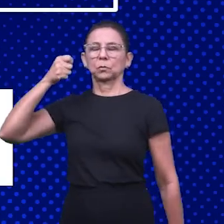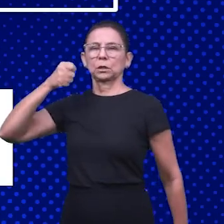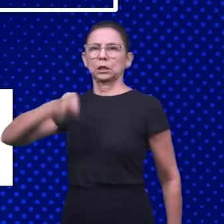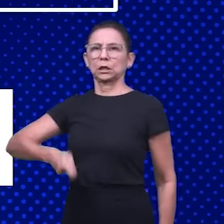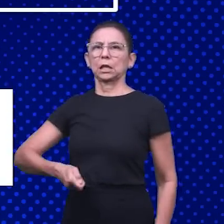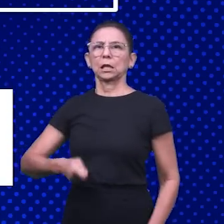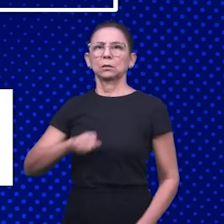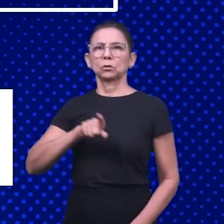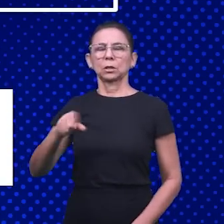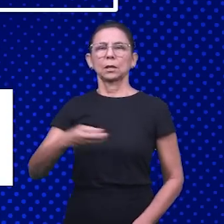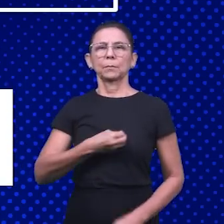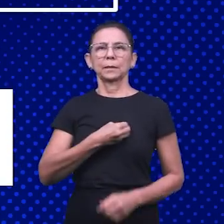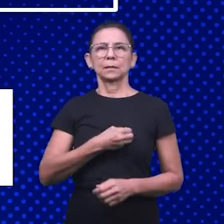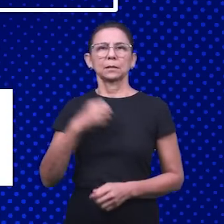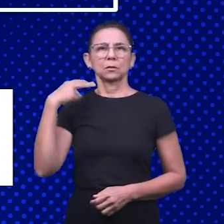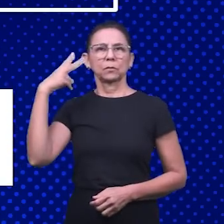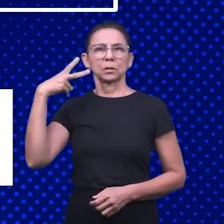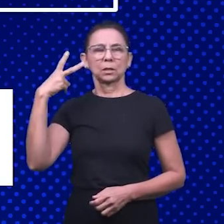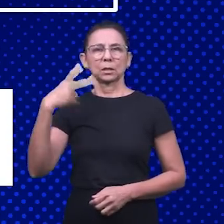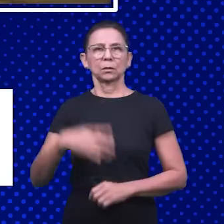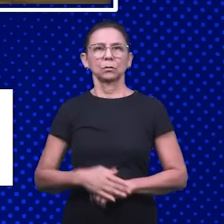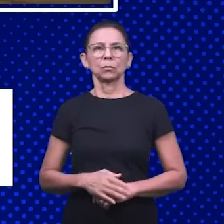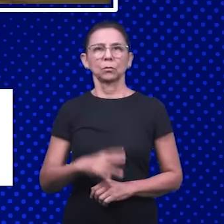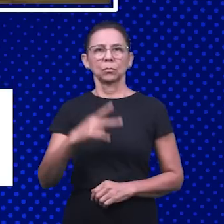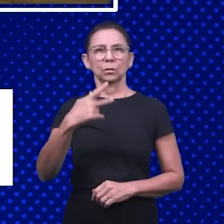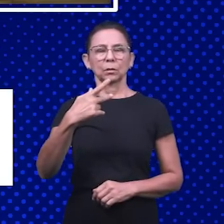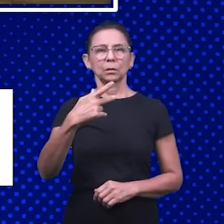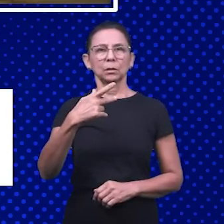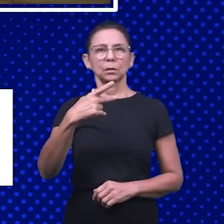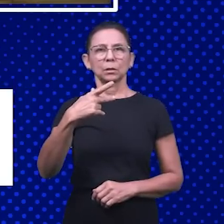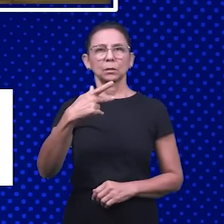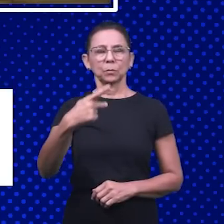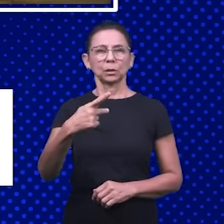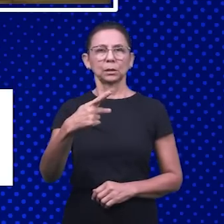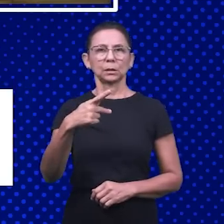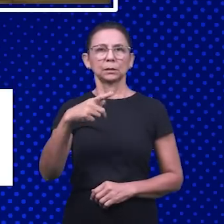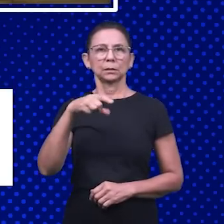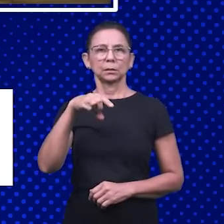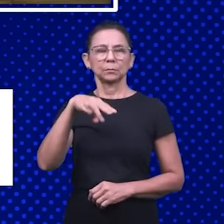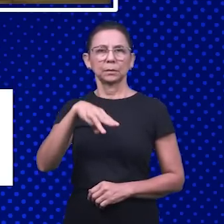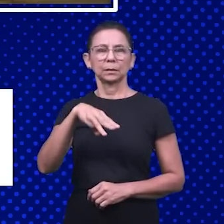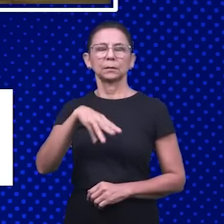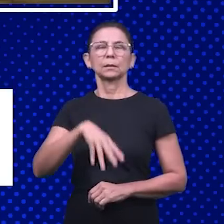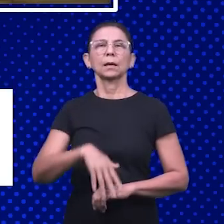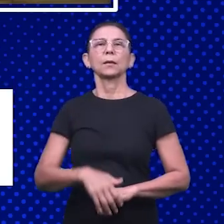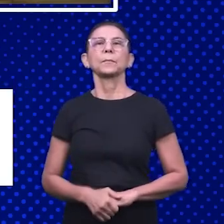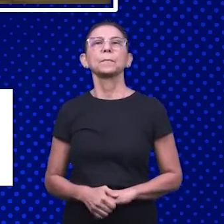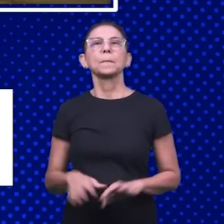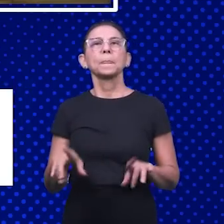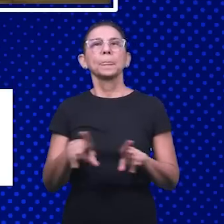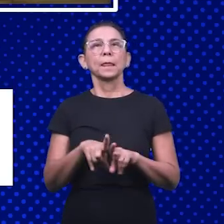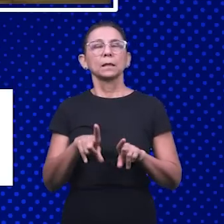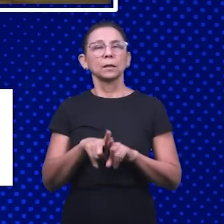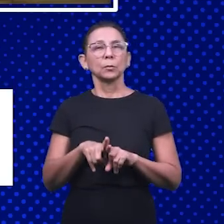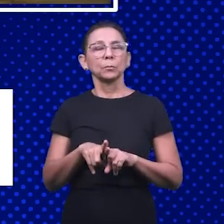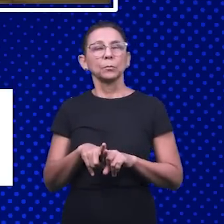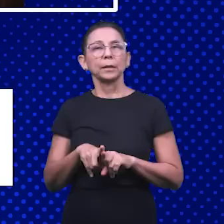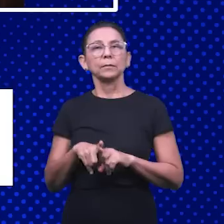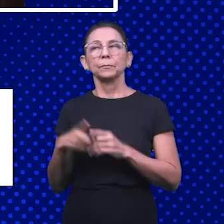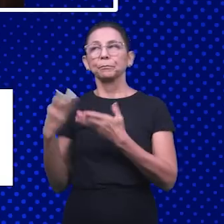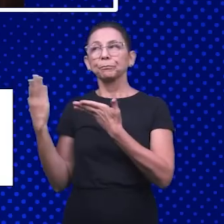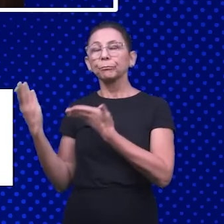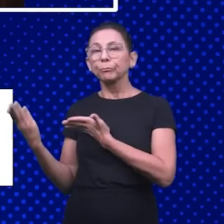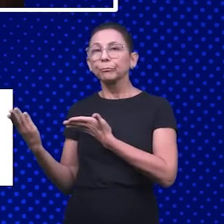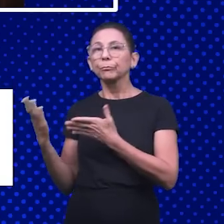tiveram presentes ali vereadores e militares. Também na igreja do Rocio, ainda na cidade de Palmeira, o pastor Rodrigo passou